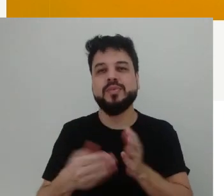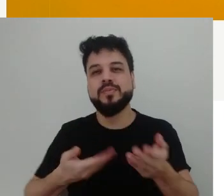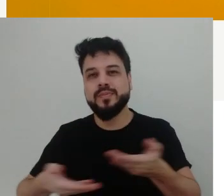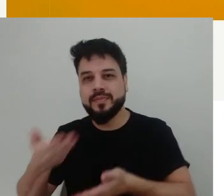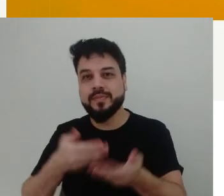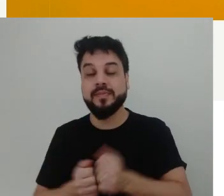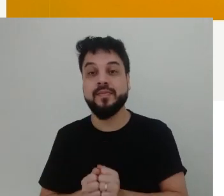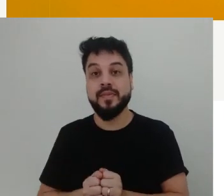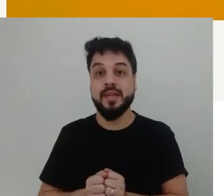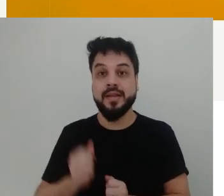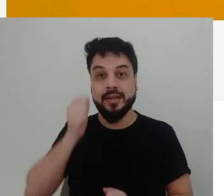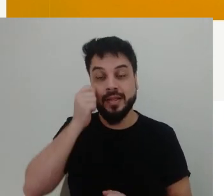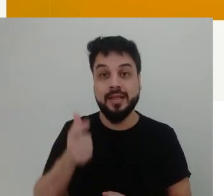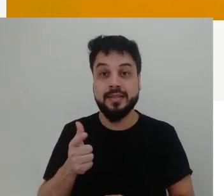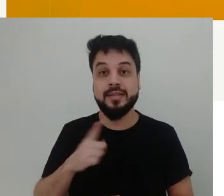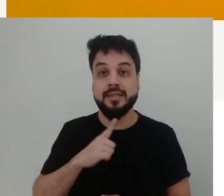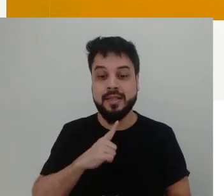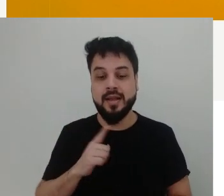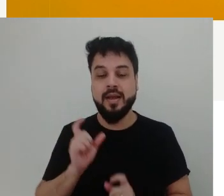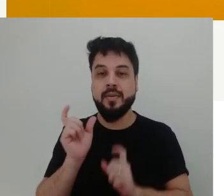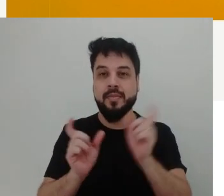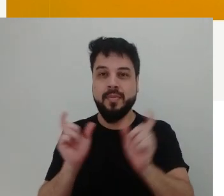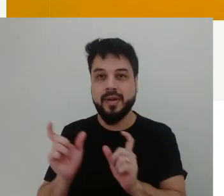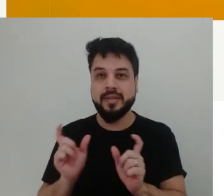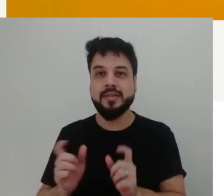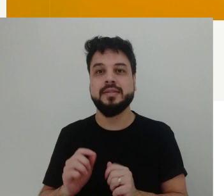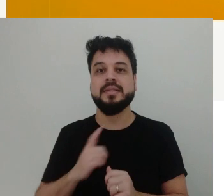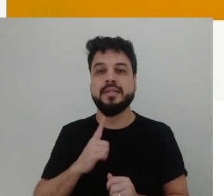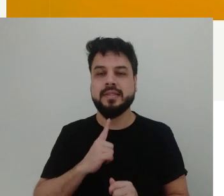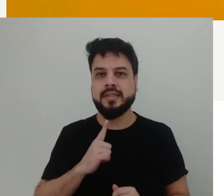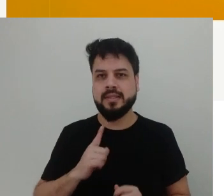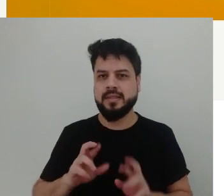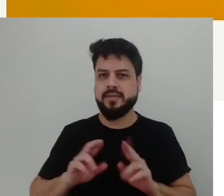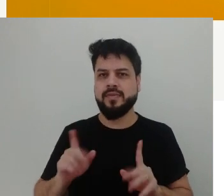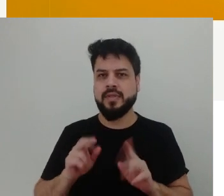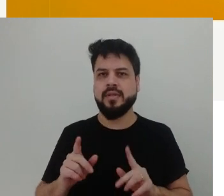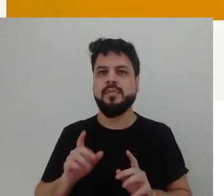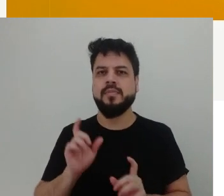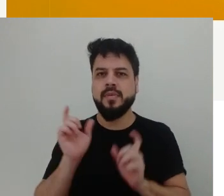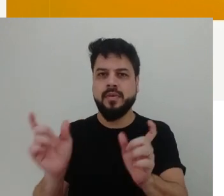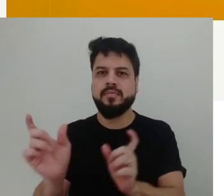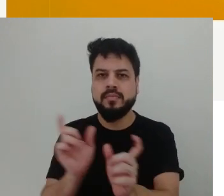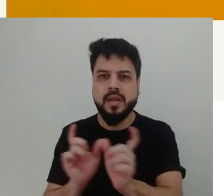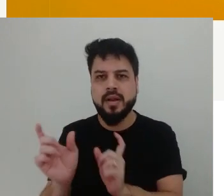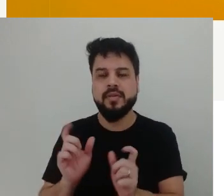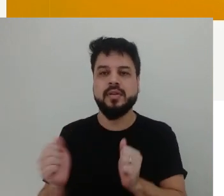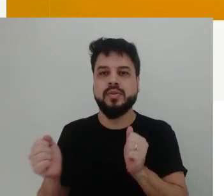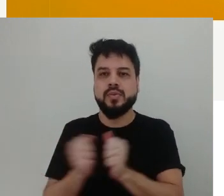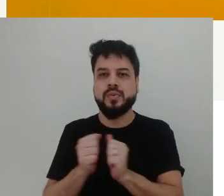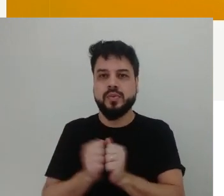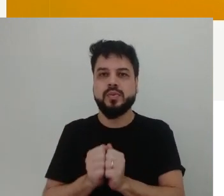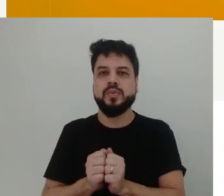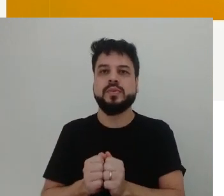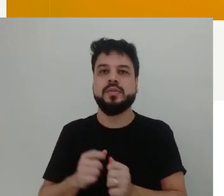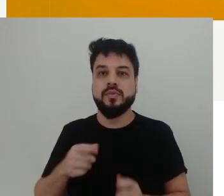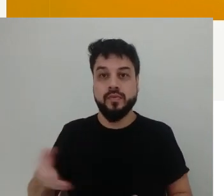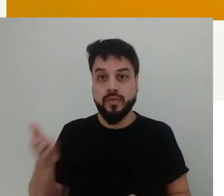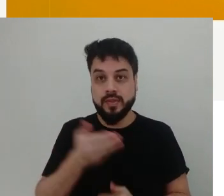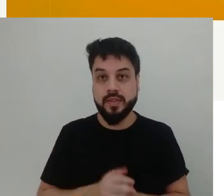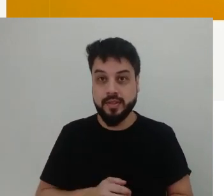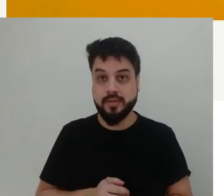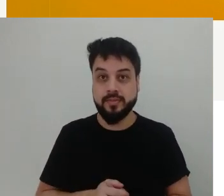dialética entre uma coisa ou outra, ou quem sabe a possibilidade de recortar por áreas, ou seja,